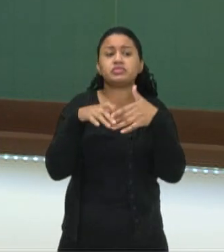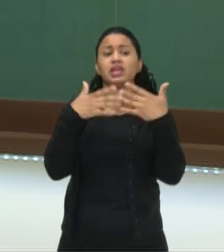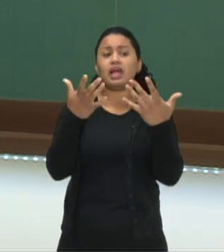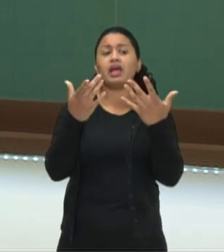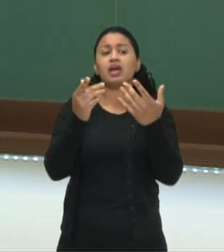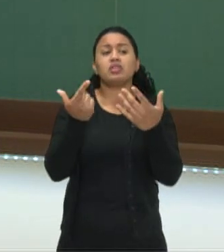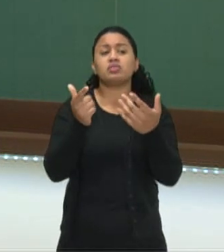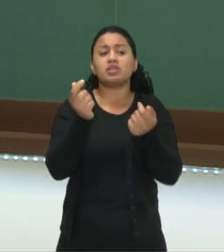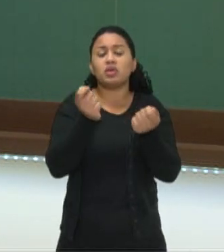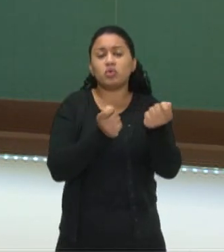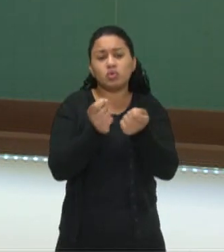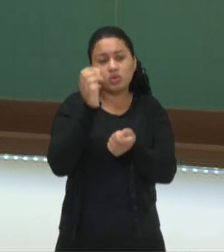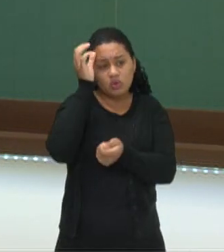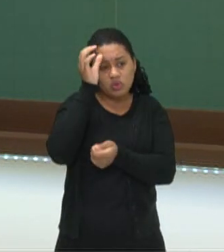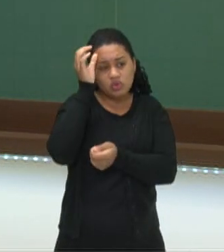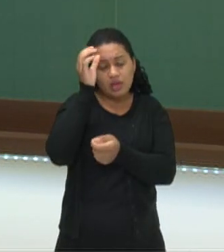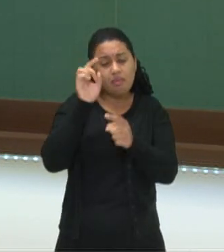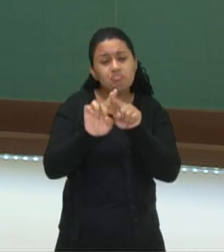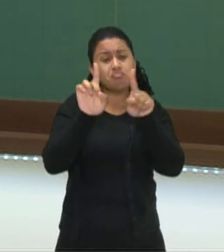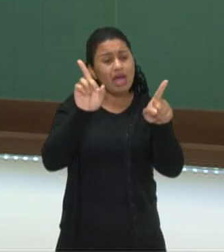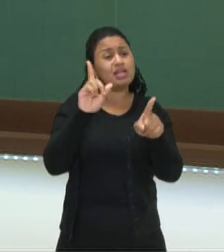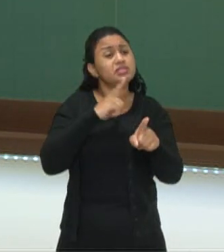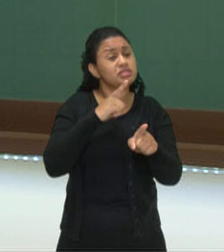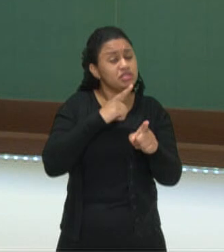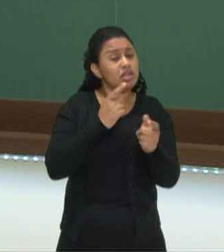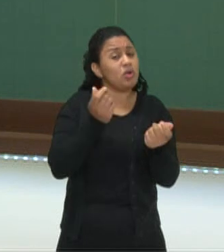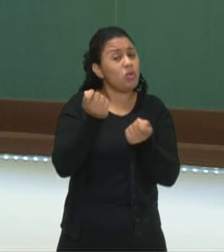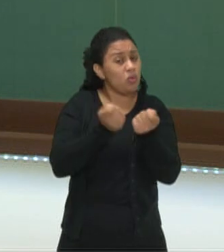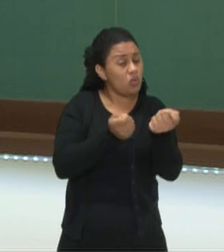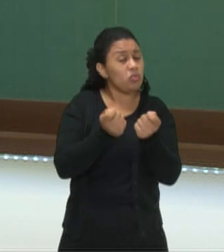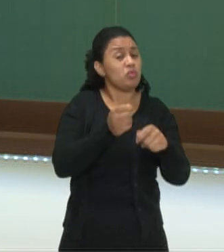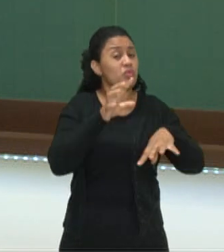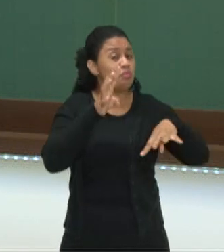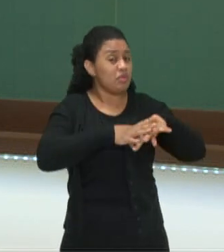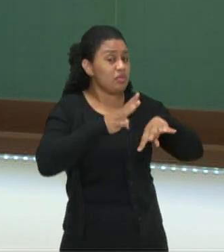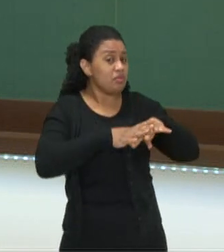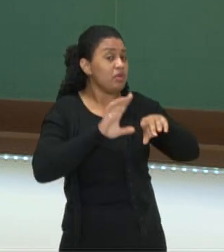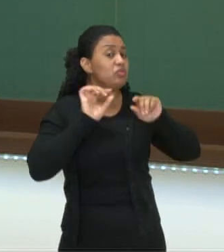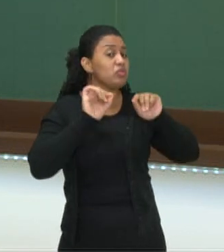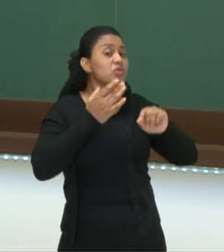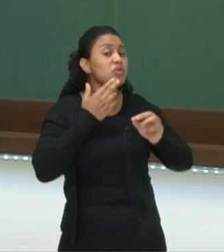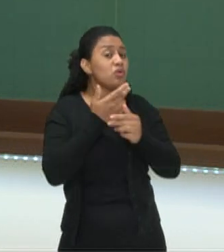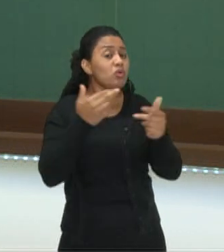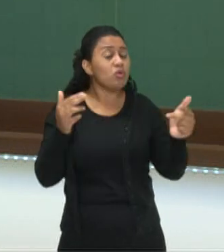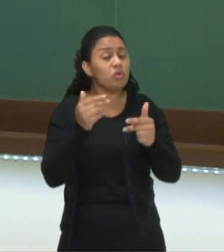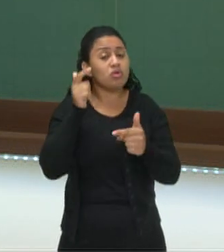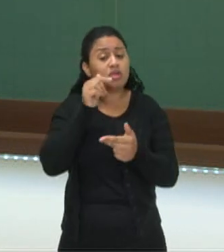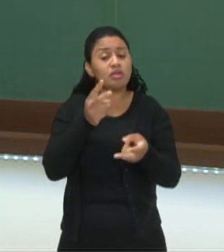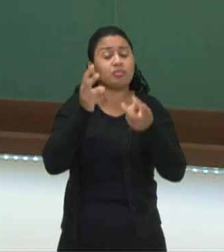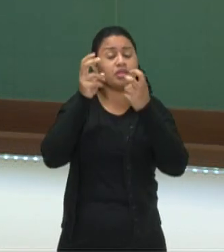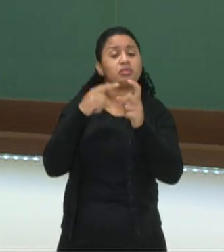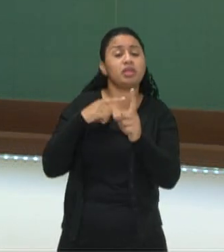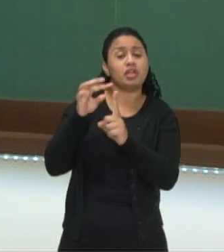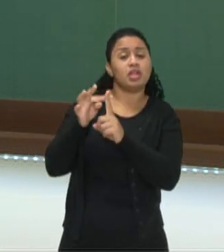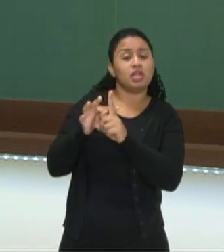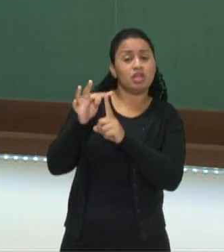sem controle consciente, mas na verdade o controle muito matemático da cor. Ele começa a ver que existem temperaturas da cor, que existem